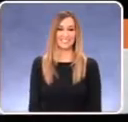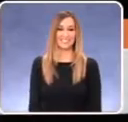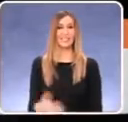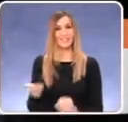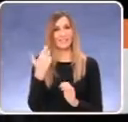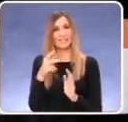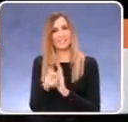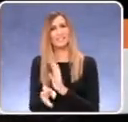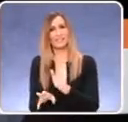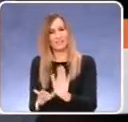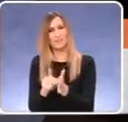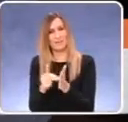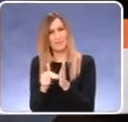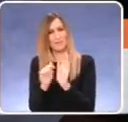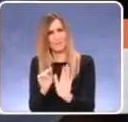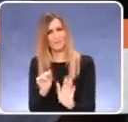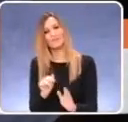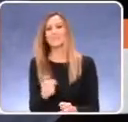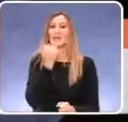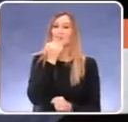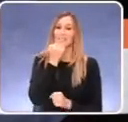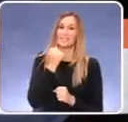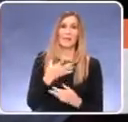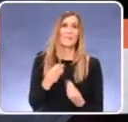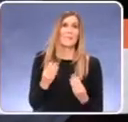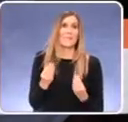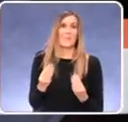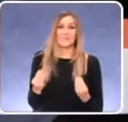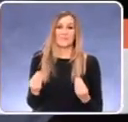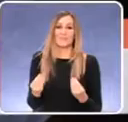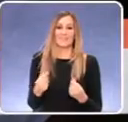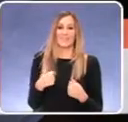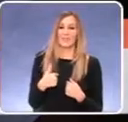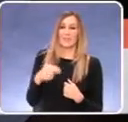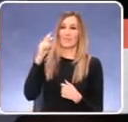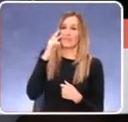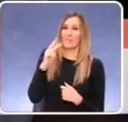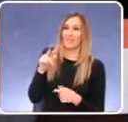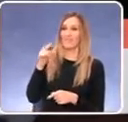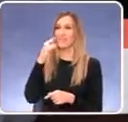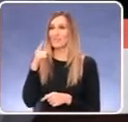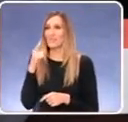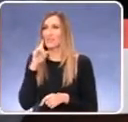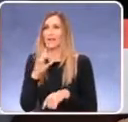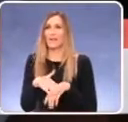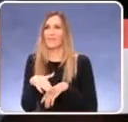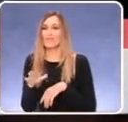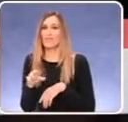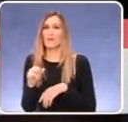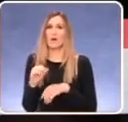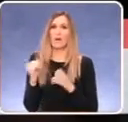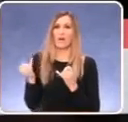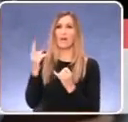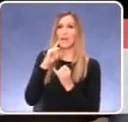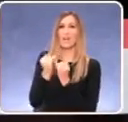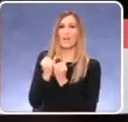Entre. Não precisa de entrar, a sua então, casa. Está contente? Muito, muito. Estava aqui a minha nora agora e ela abalou. Daqui foi ela que me